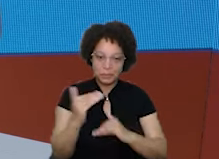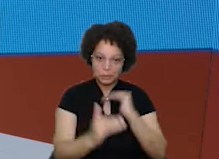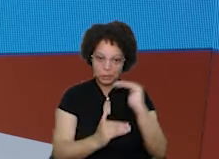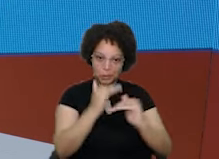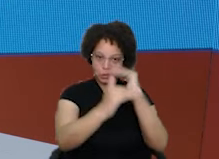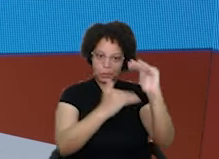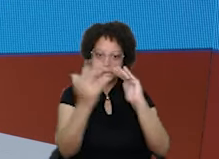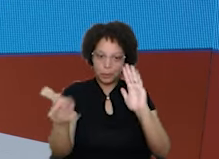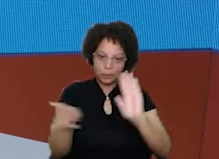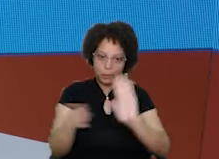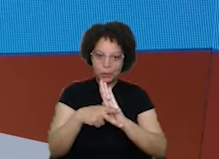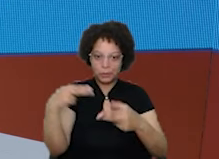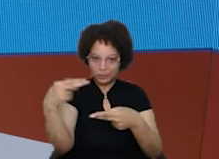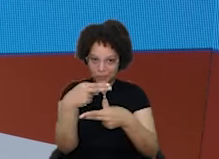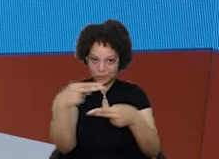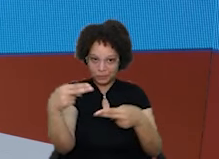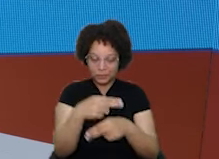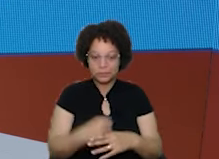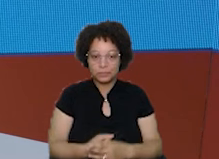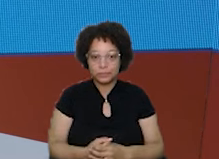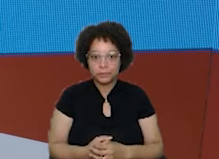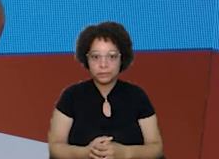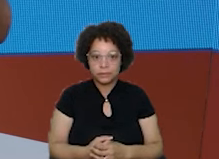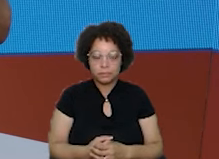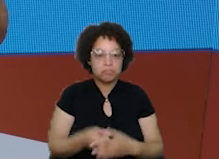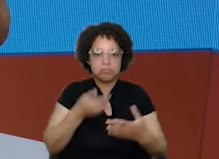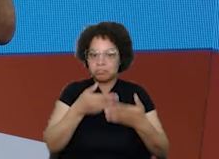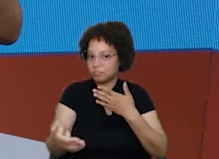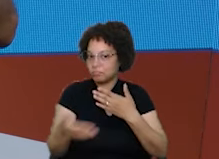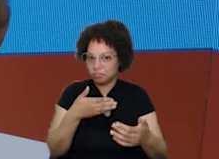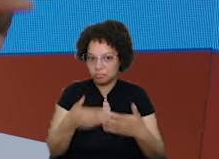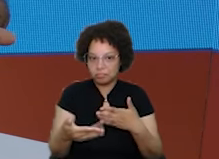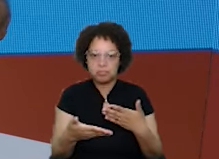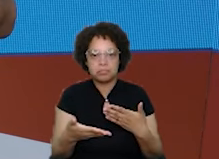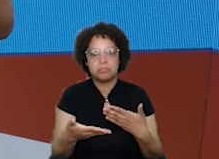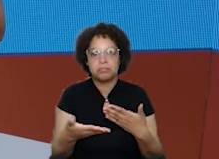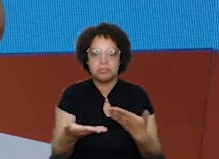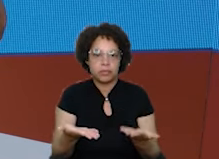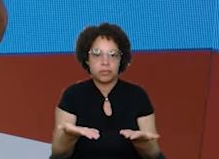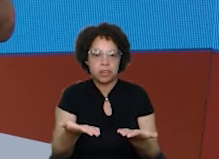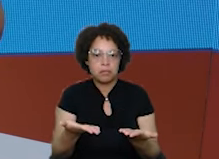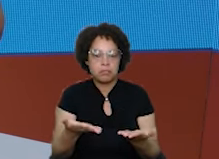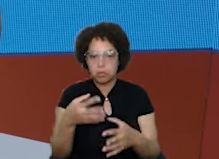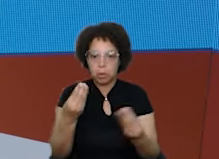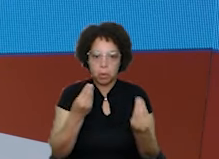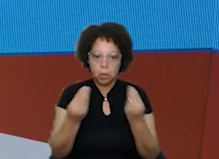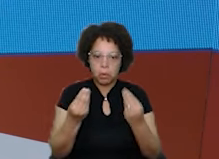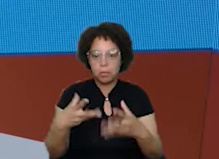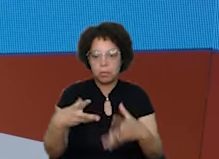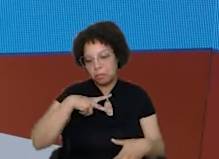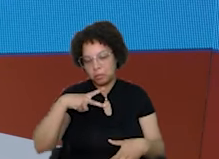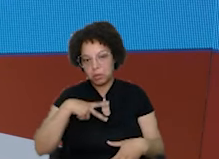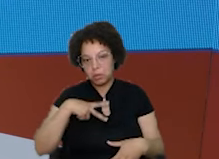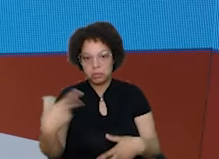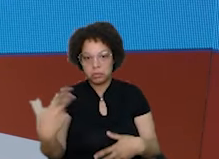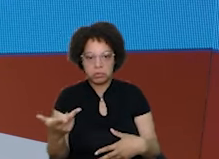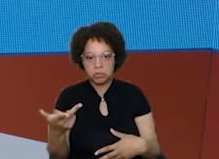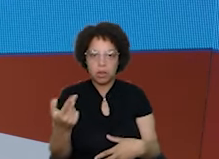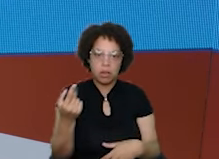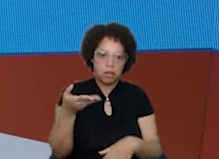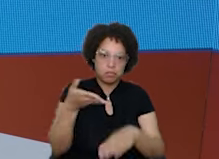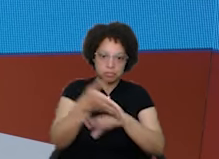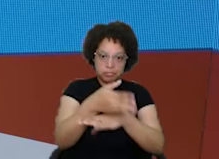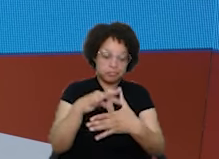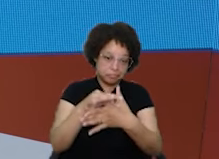soluções do sebrai e sejam elas eh no formato que forem né presenciais digitais e e tá valendo